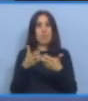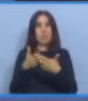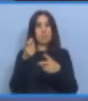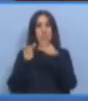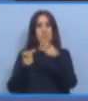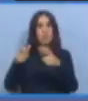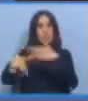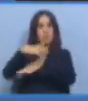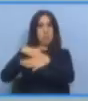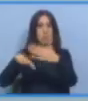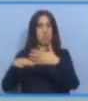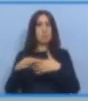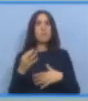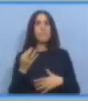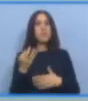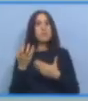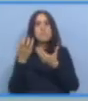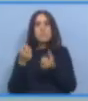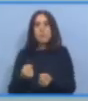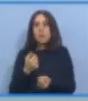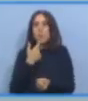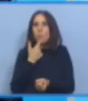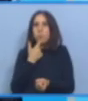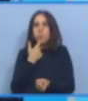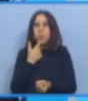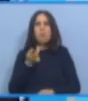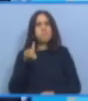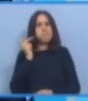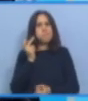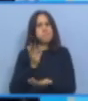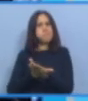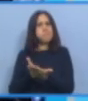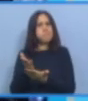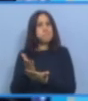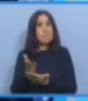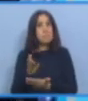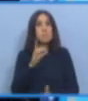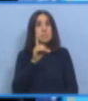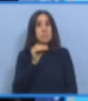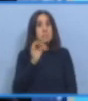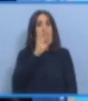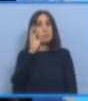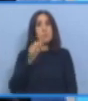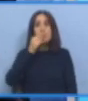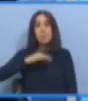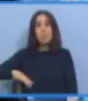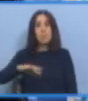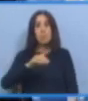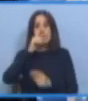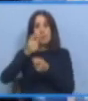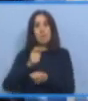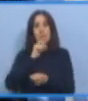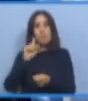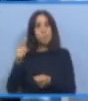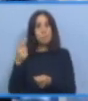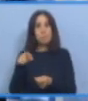não é? Teve uma seca enorme durante vários anos, onde 60% das terras aráveis acabaram